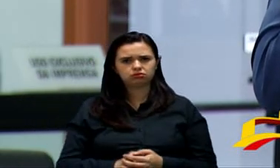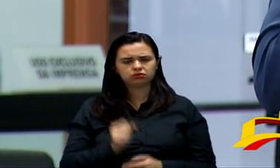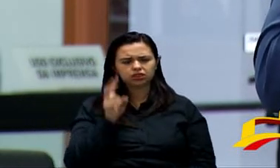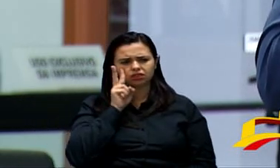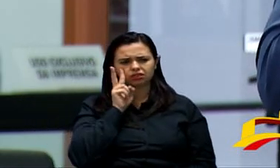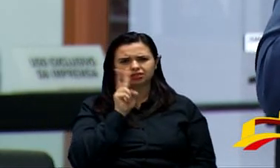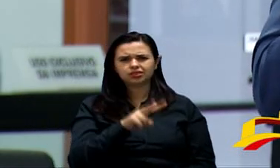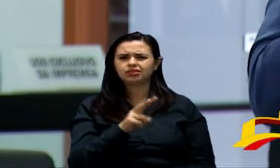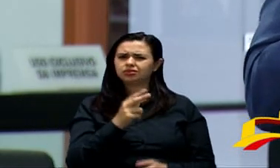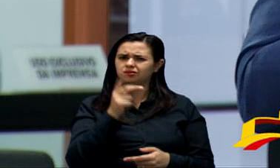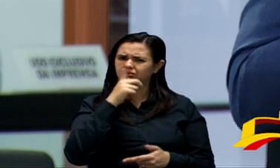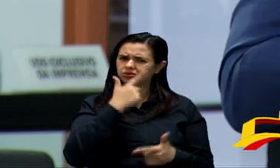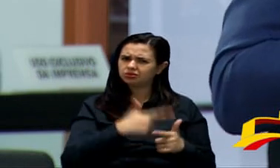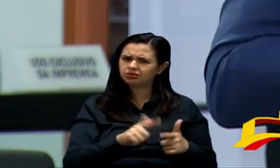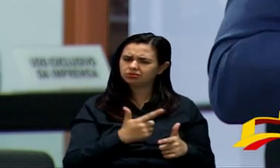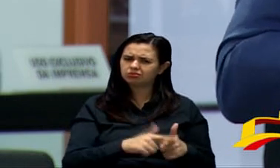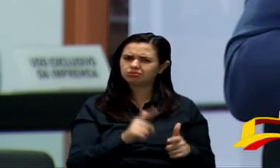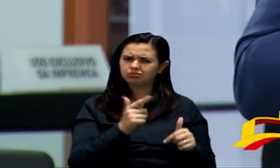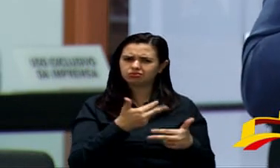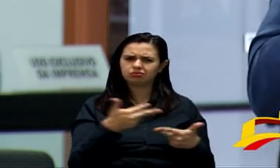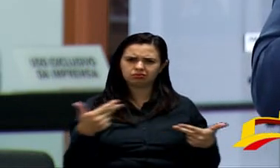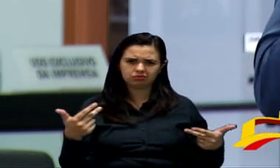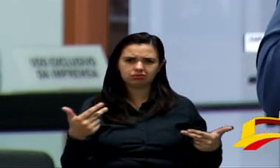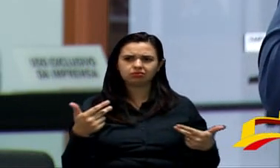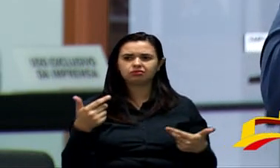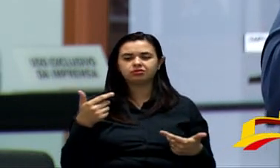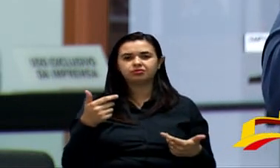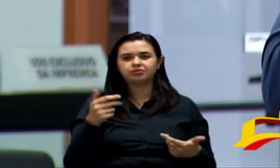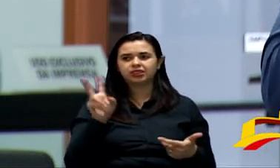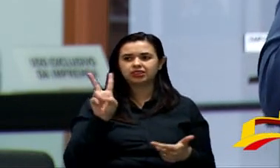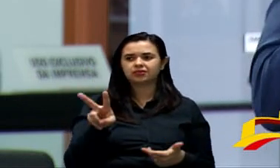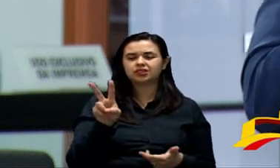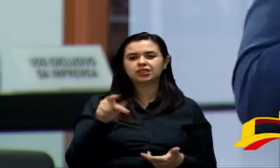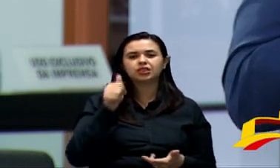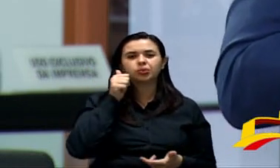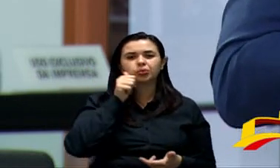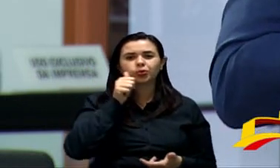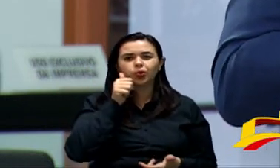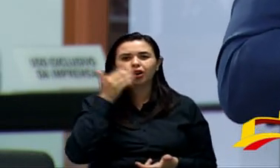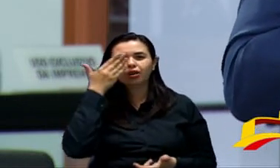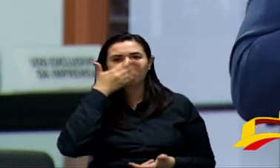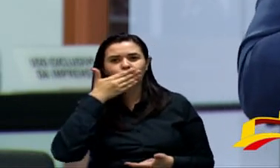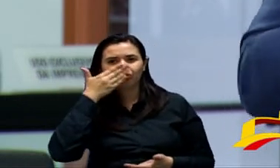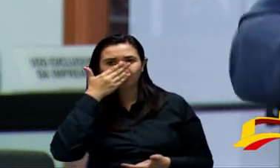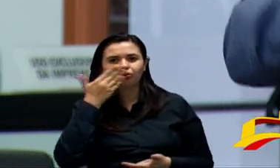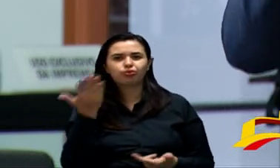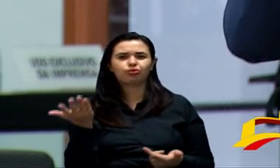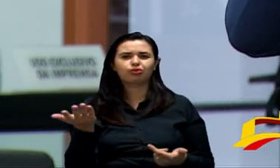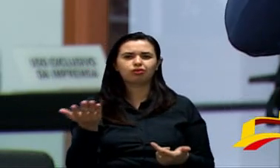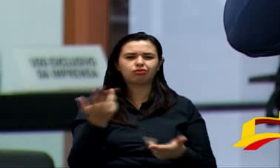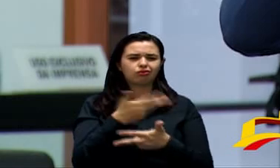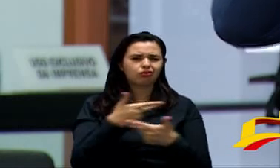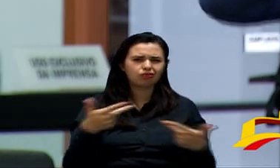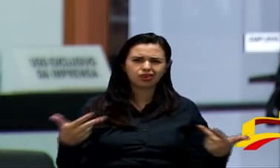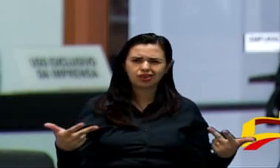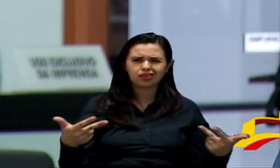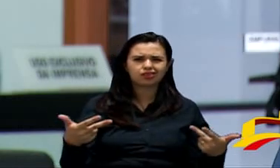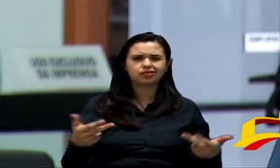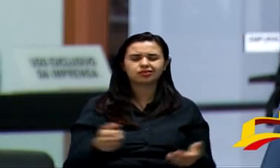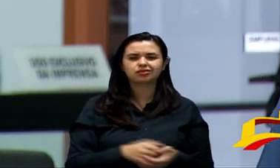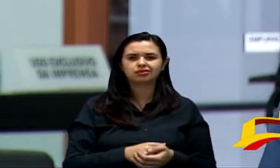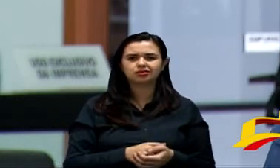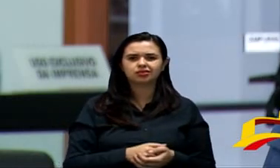É, maridos, aí eu sei, lá é uma sujeira muito imensa. Se troca a troco de nada. Troca, né? O